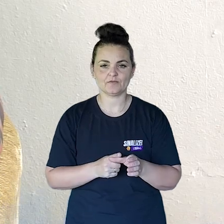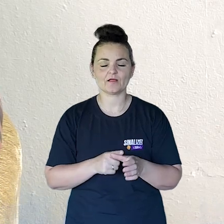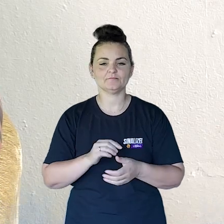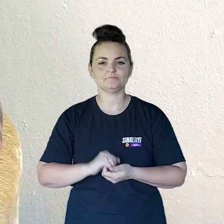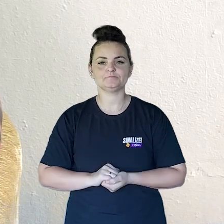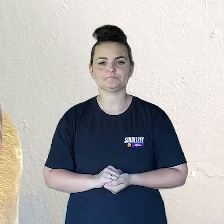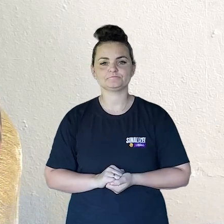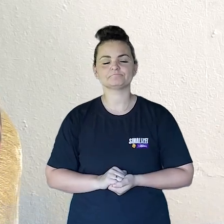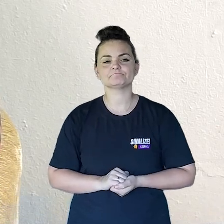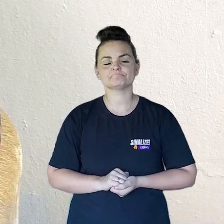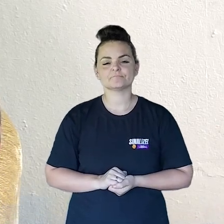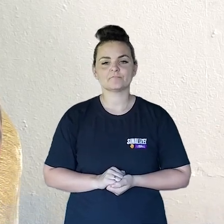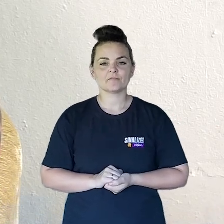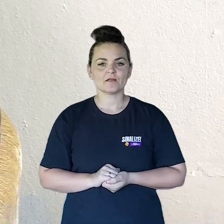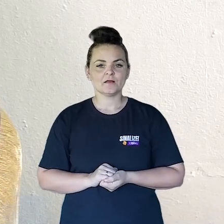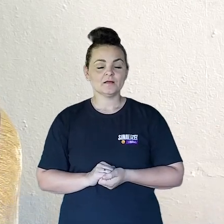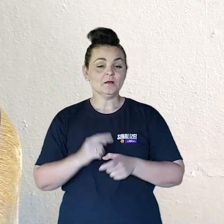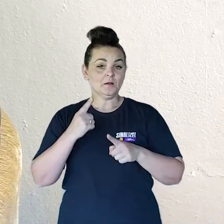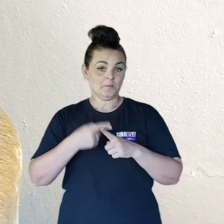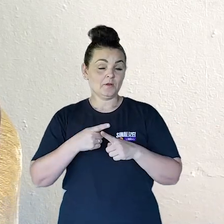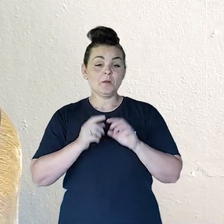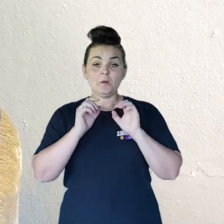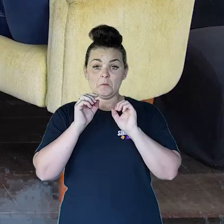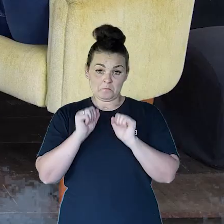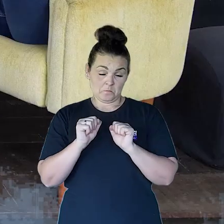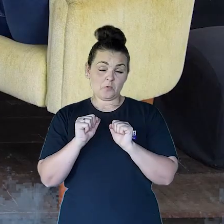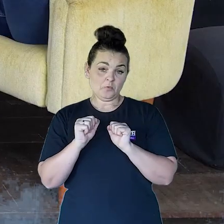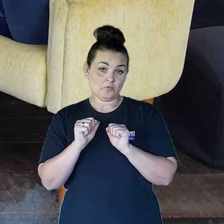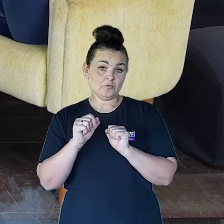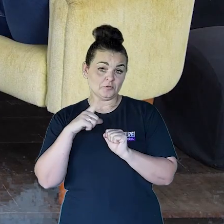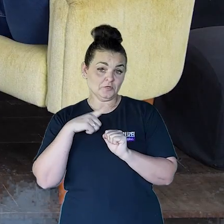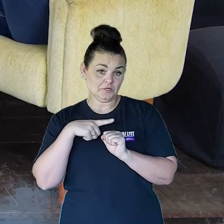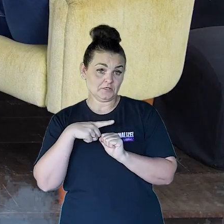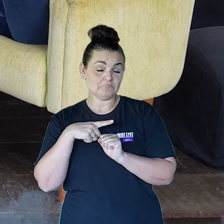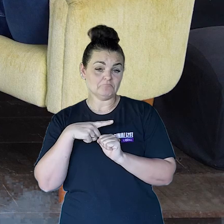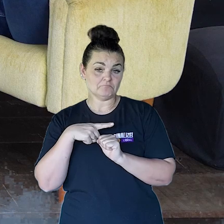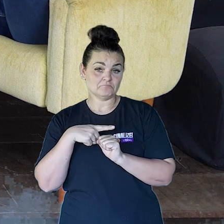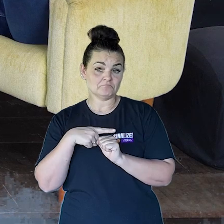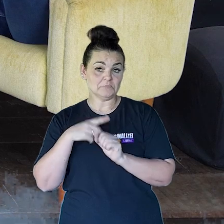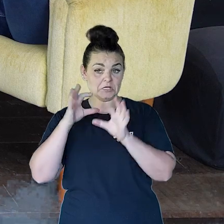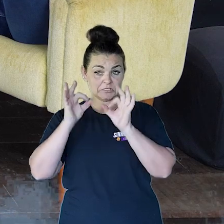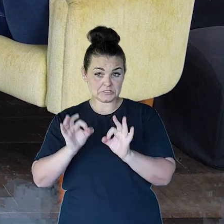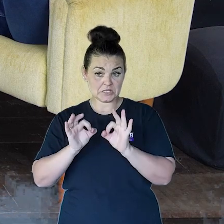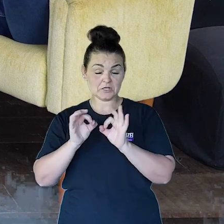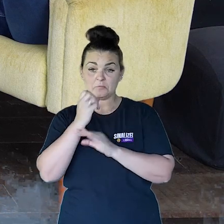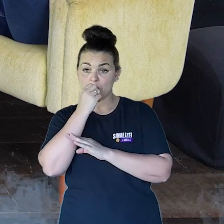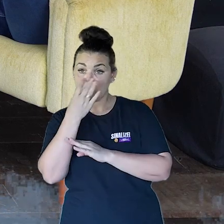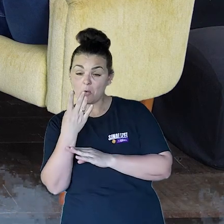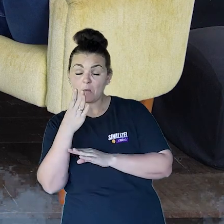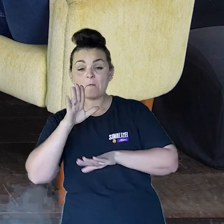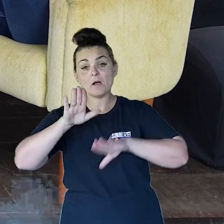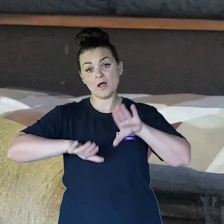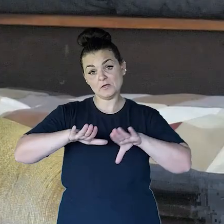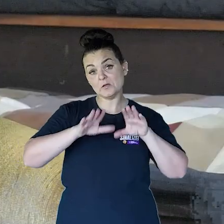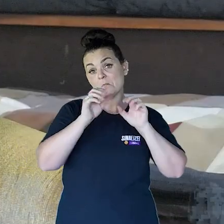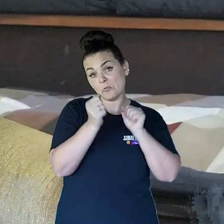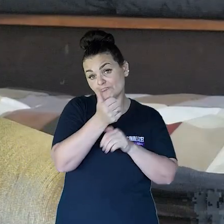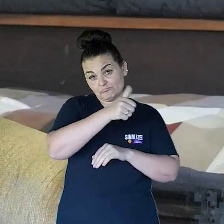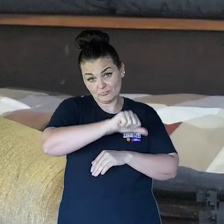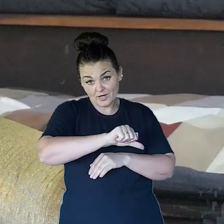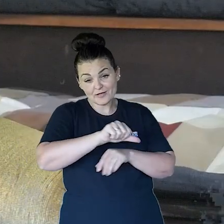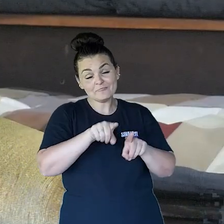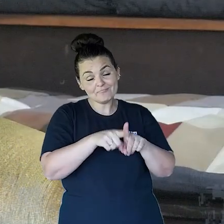é uma questão muito delicada, porque ao mesmo tempo que deu certo, poderia, né, ter acontecido um revés nisso aí.